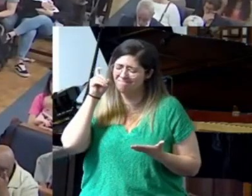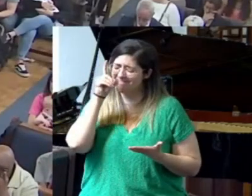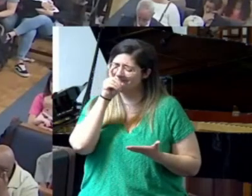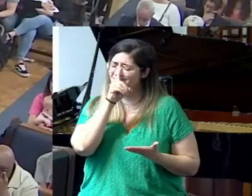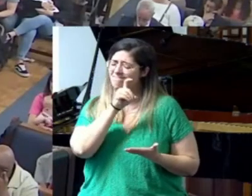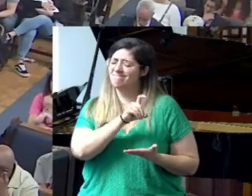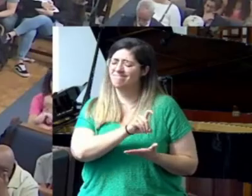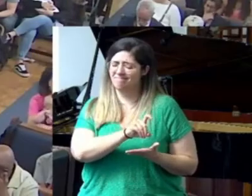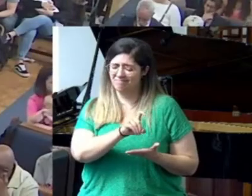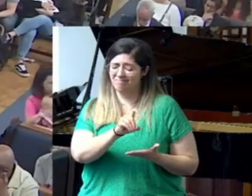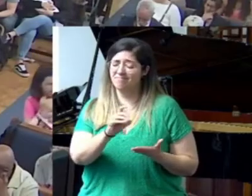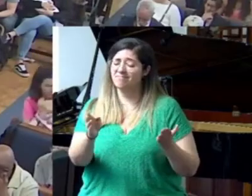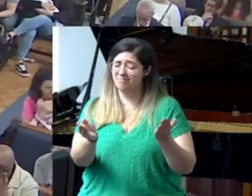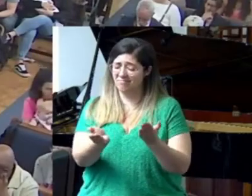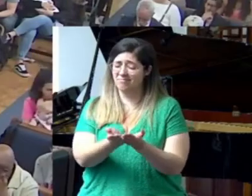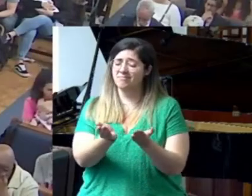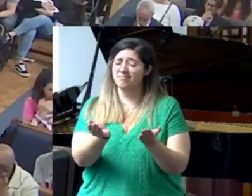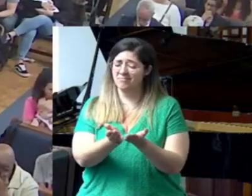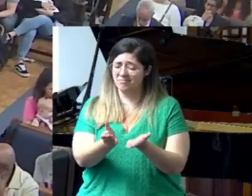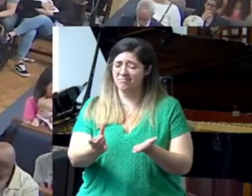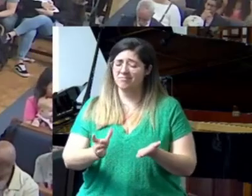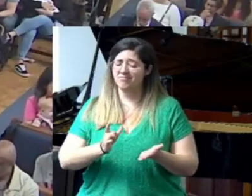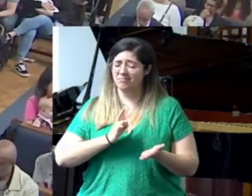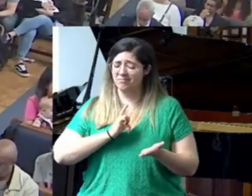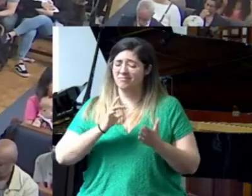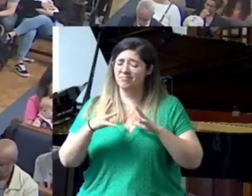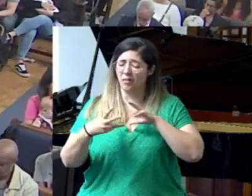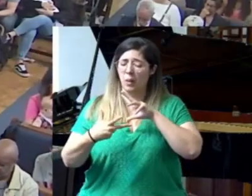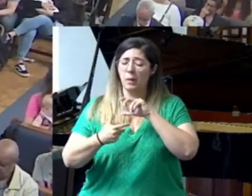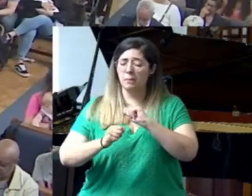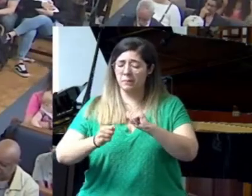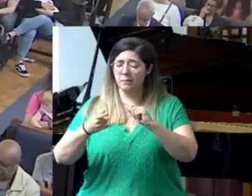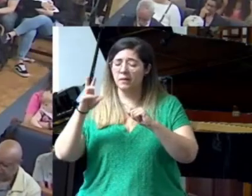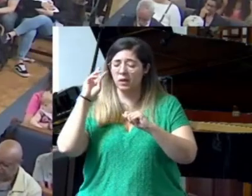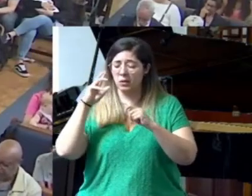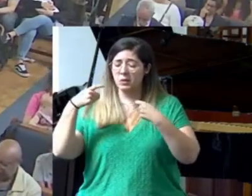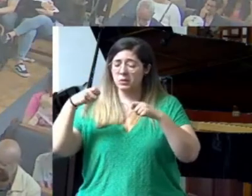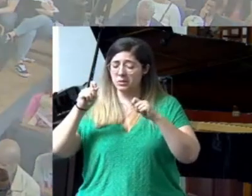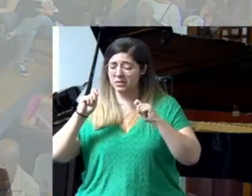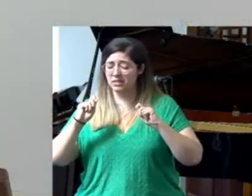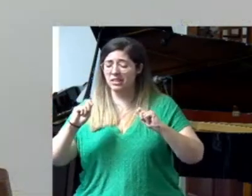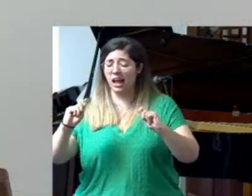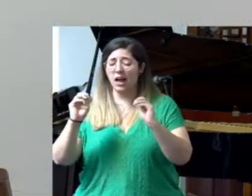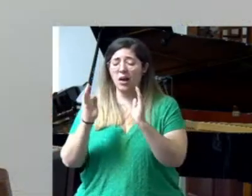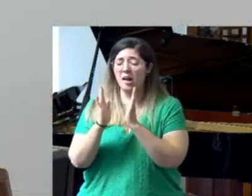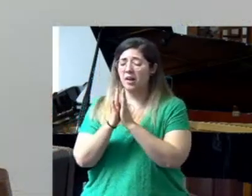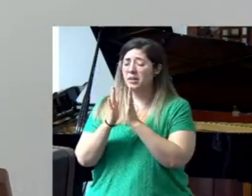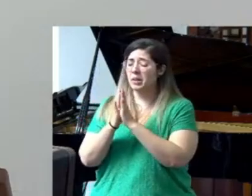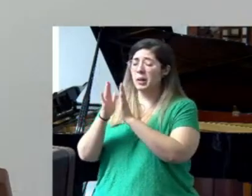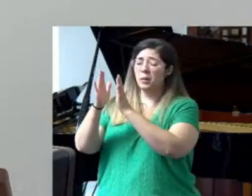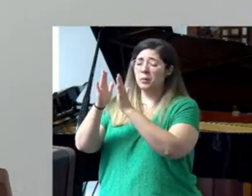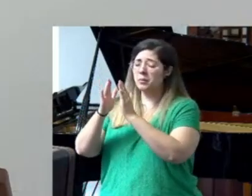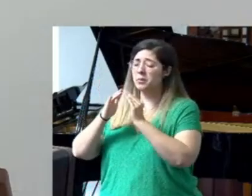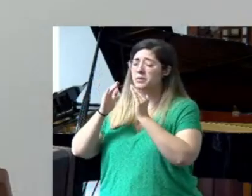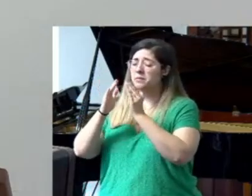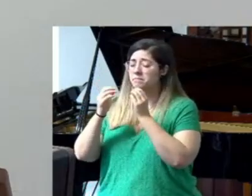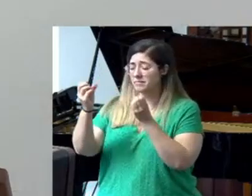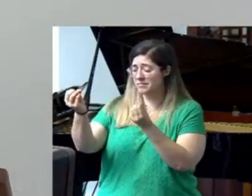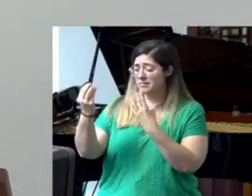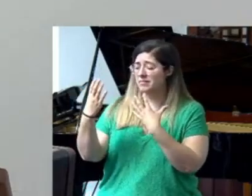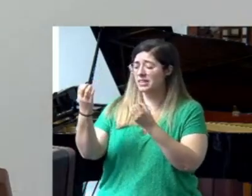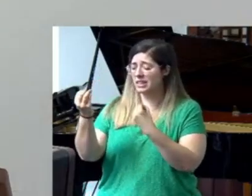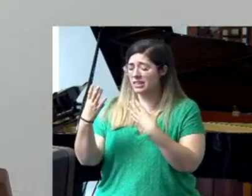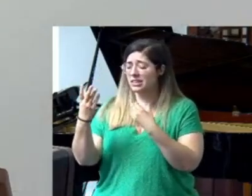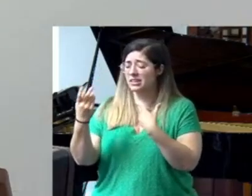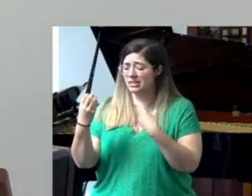cristãos. Mas o Senhor nos dá a condição de ser. É a nossa oração. Permita-nos, Senhor, viver sob os